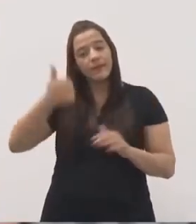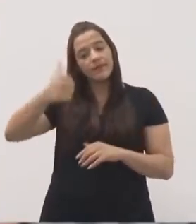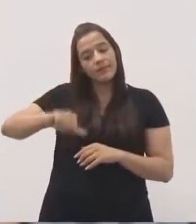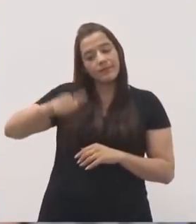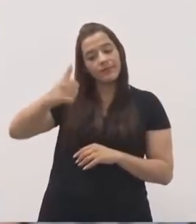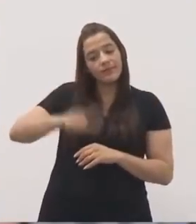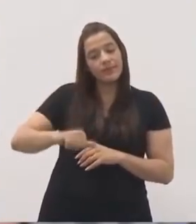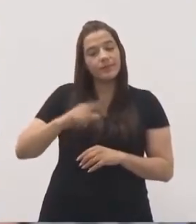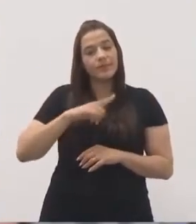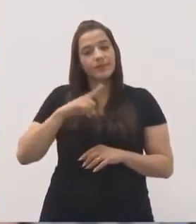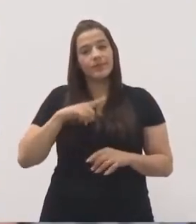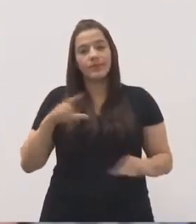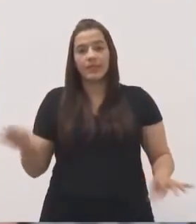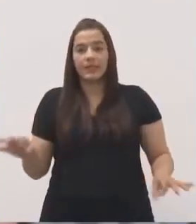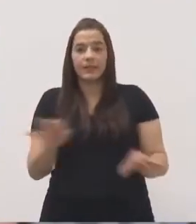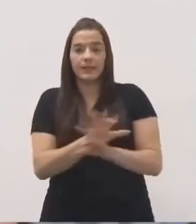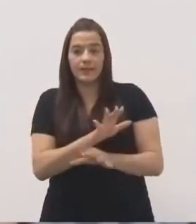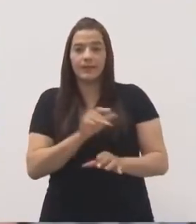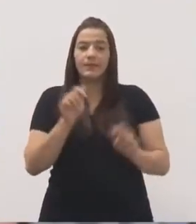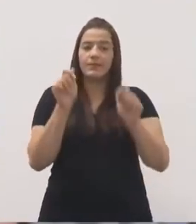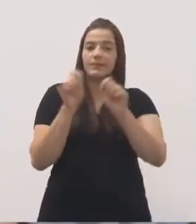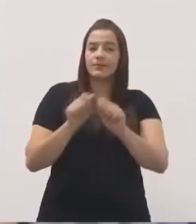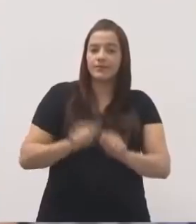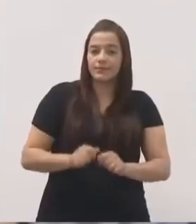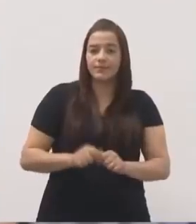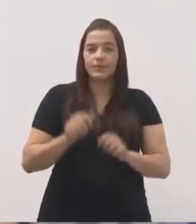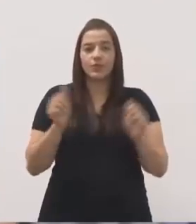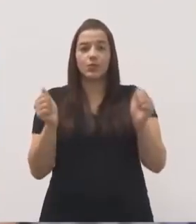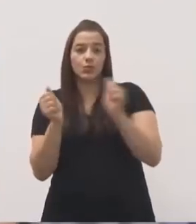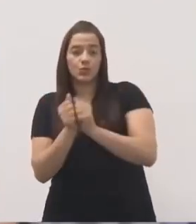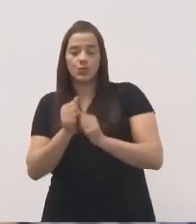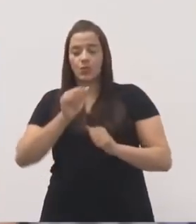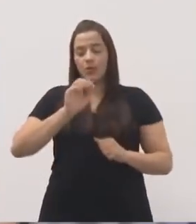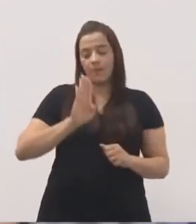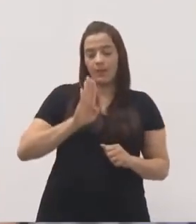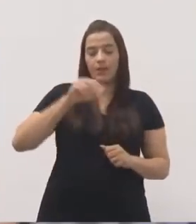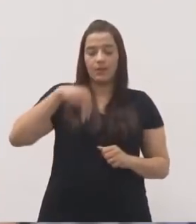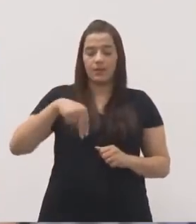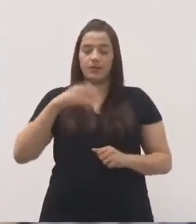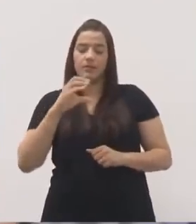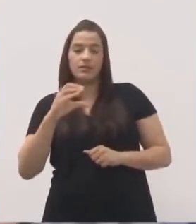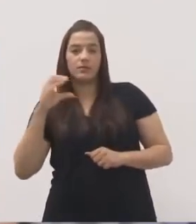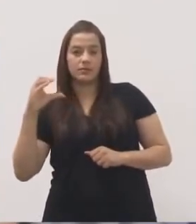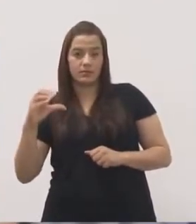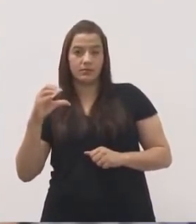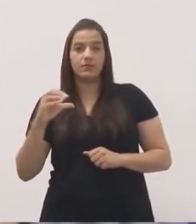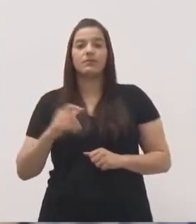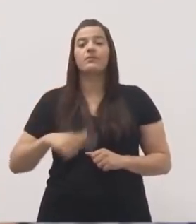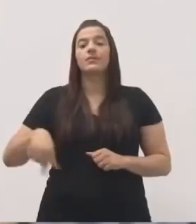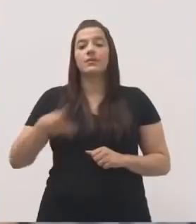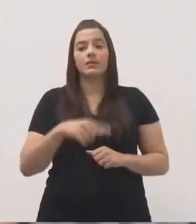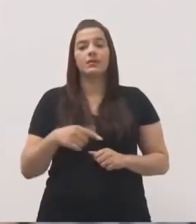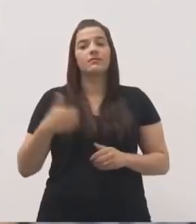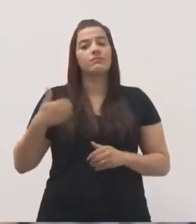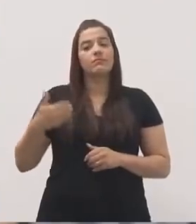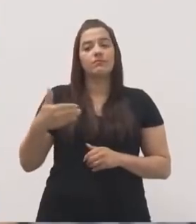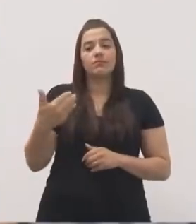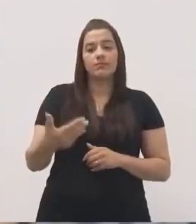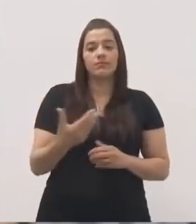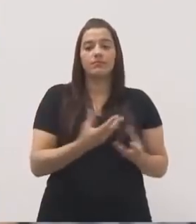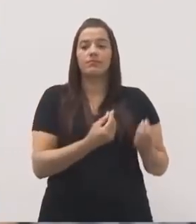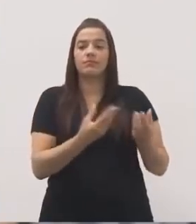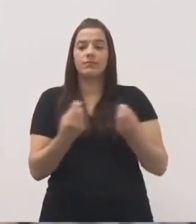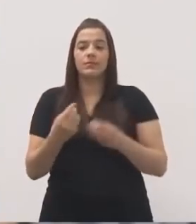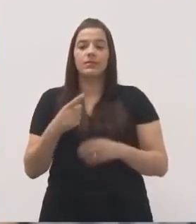sejam contempladas, envolvam com a BNCC, tá? Então, essa é uma tendência muito grande